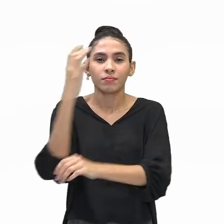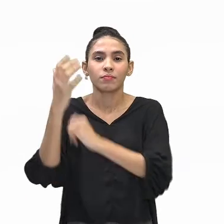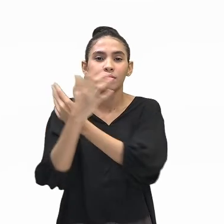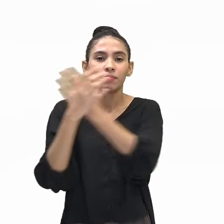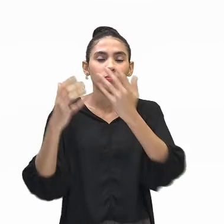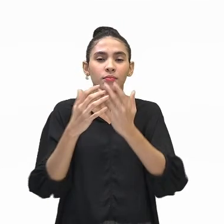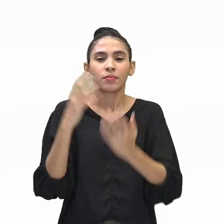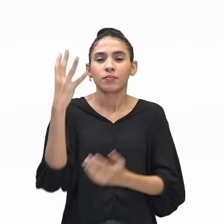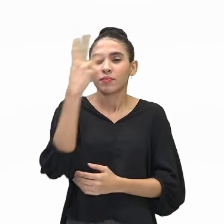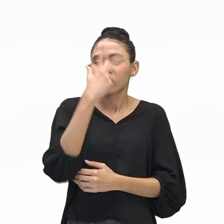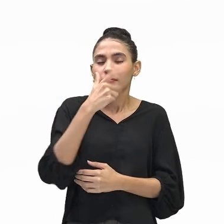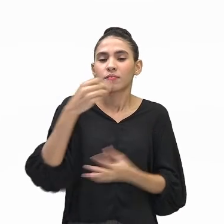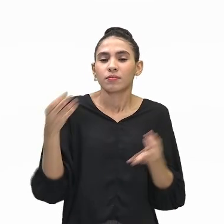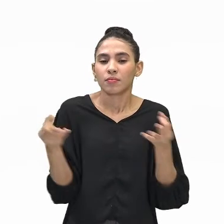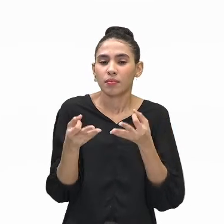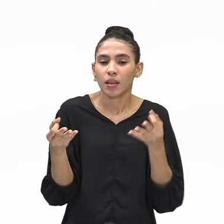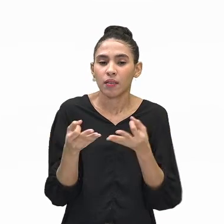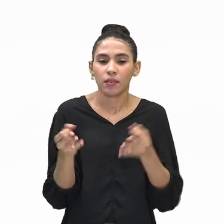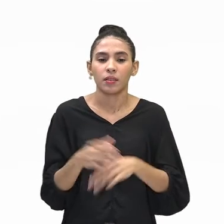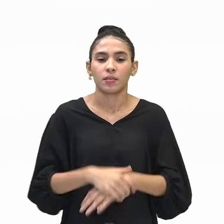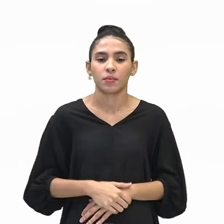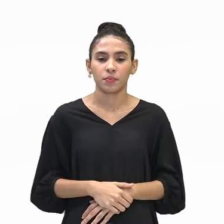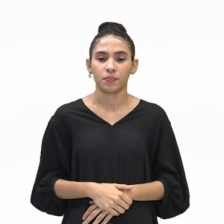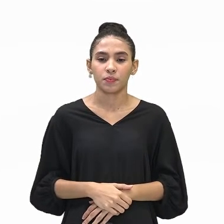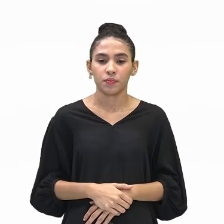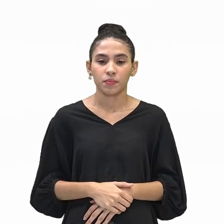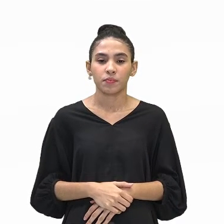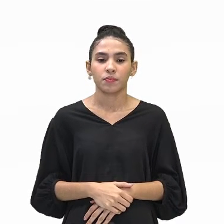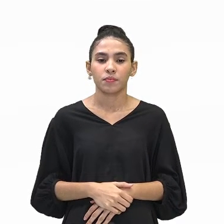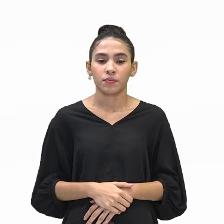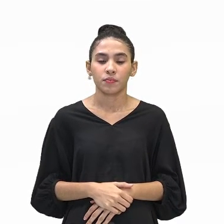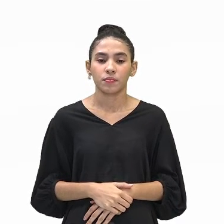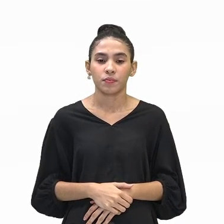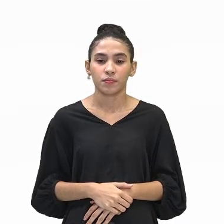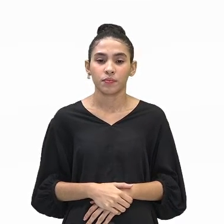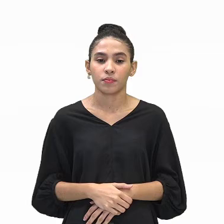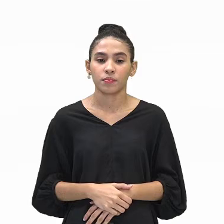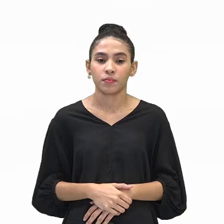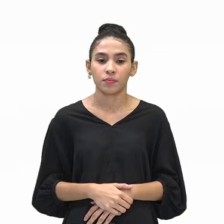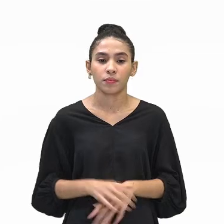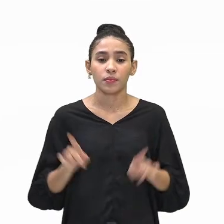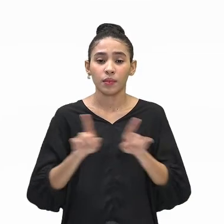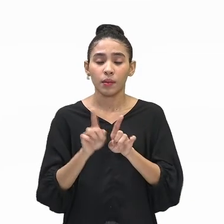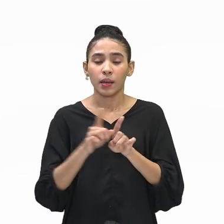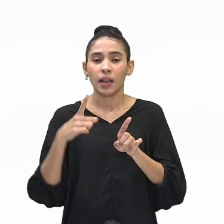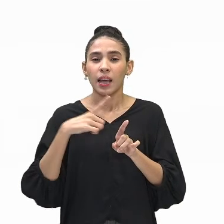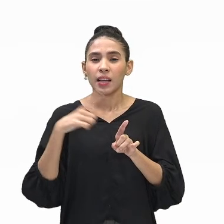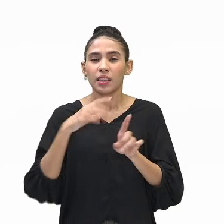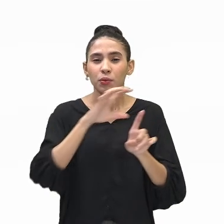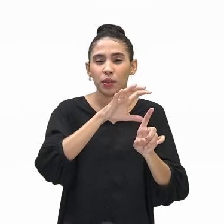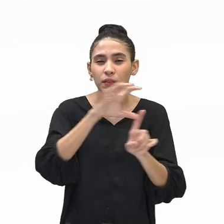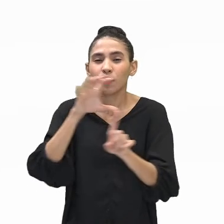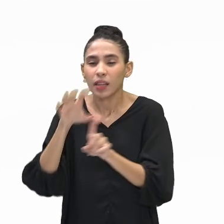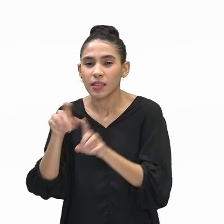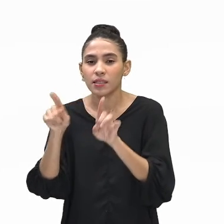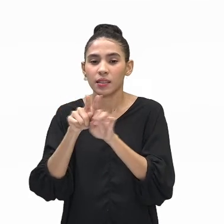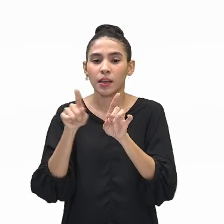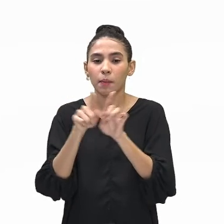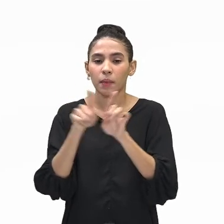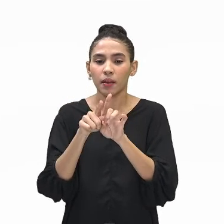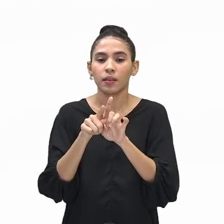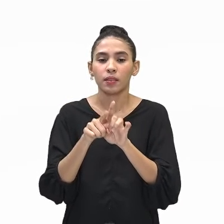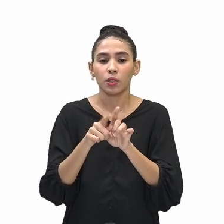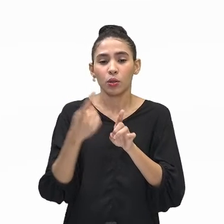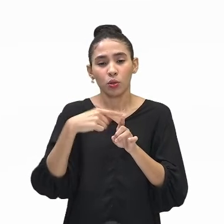e torcidas, ruas e praças, de uma e de outra banda. Cruzadas de canoas, tais